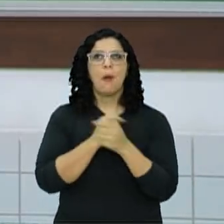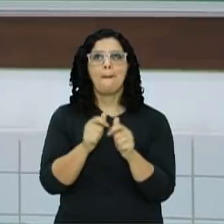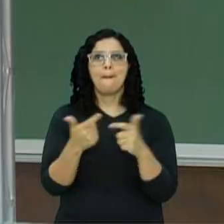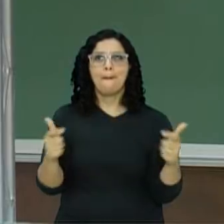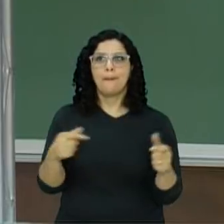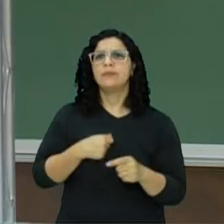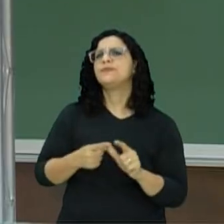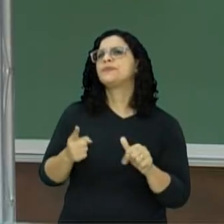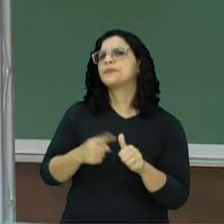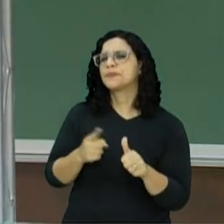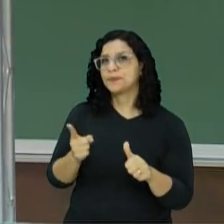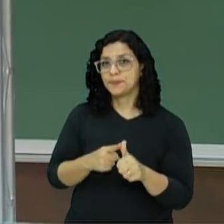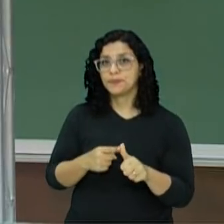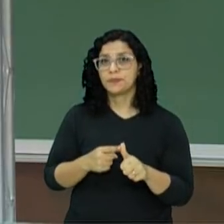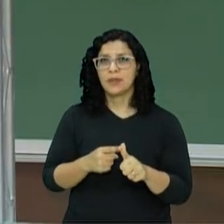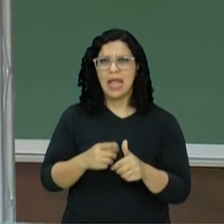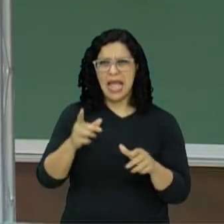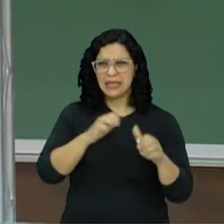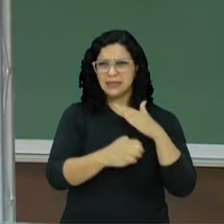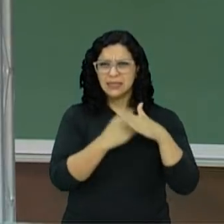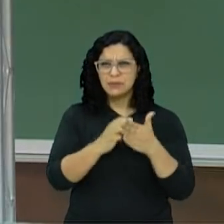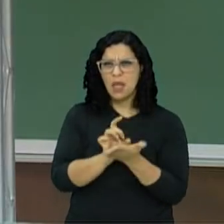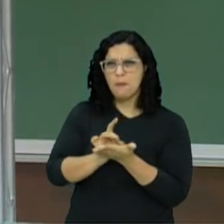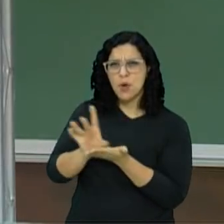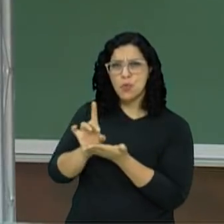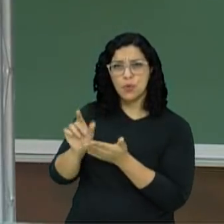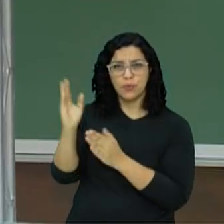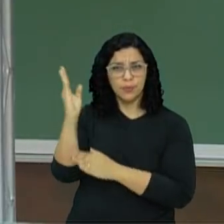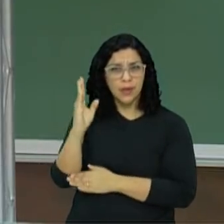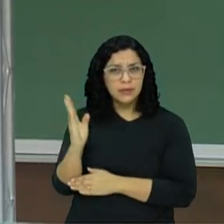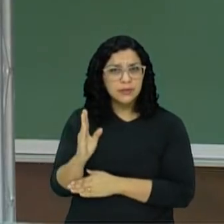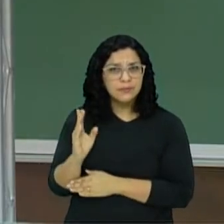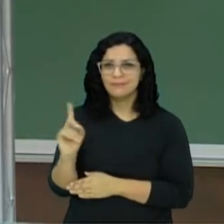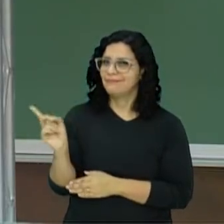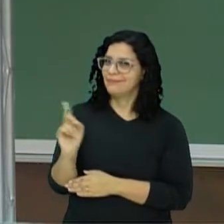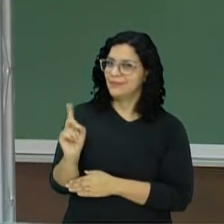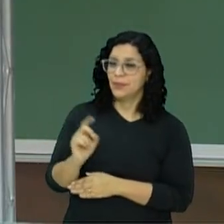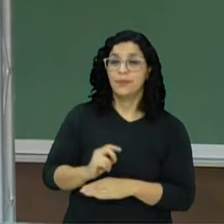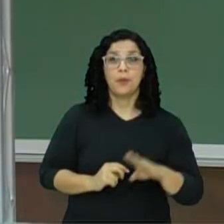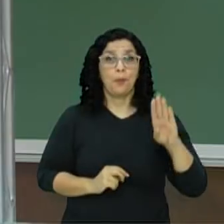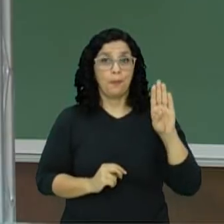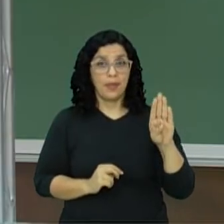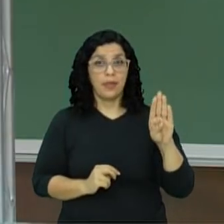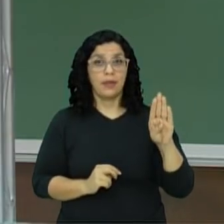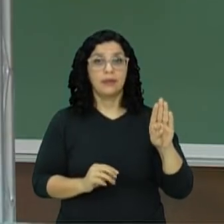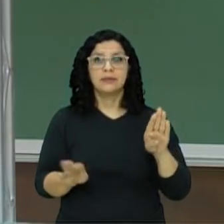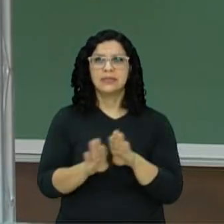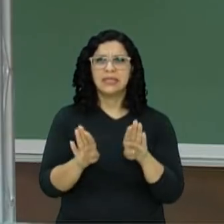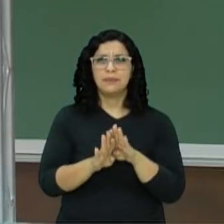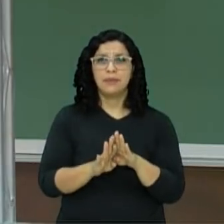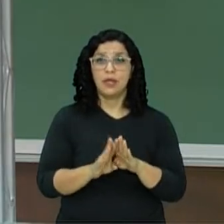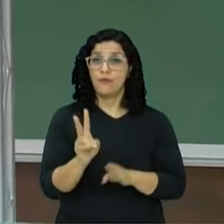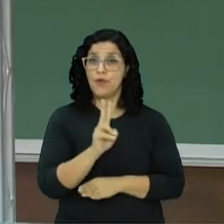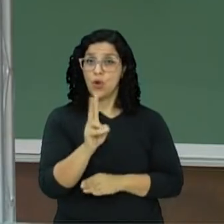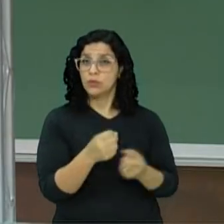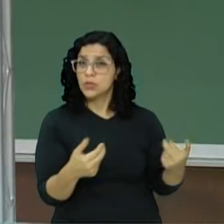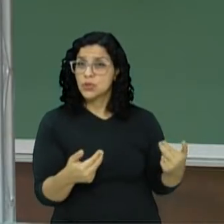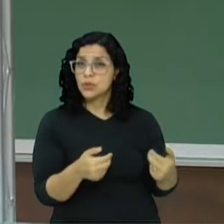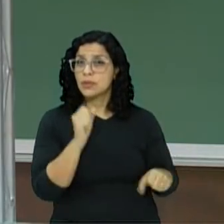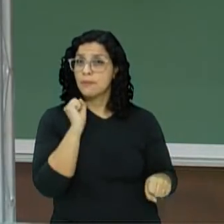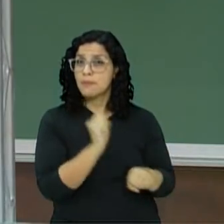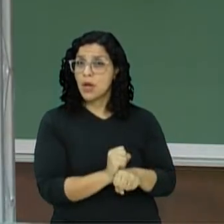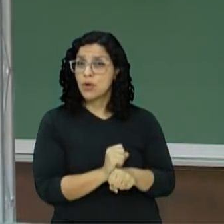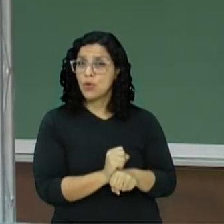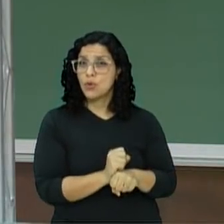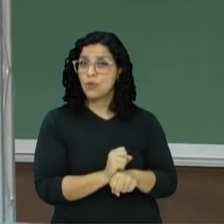primeira delas. O governo expulsou empresas do país? Não, isso não. Nem congelou preços. Lembre-se que isso é uma política